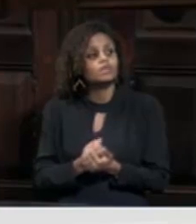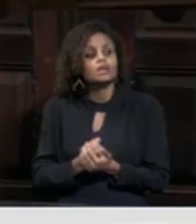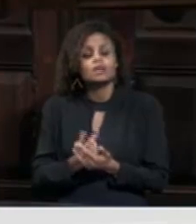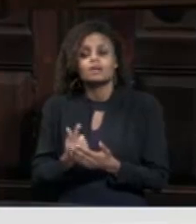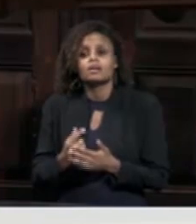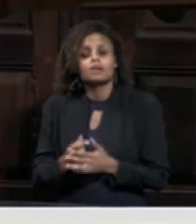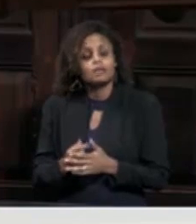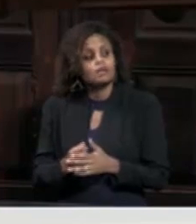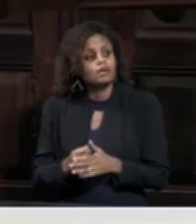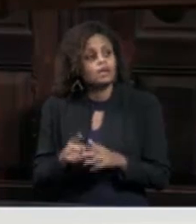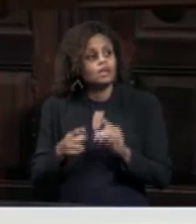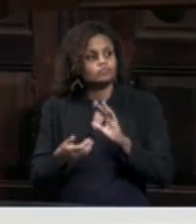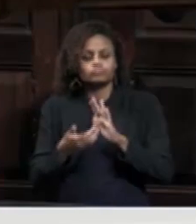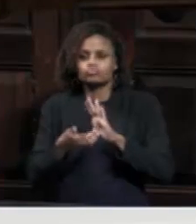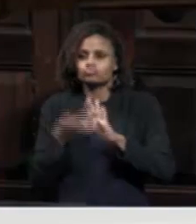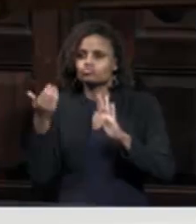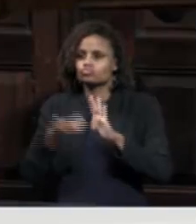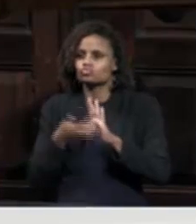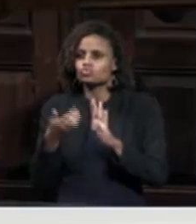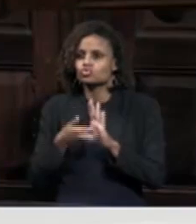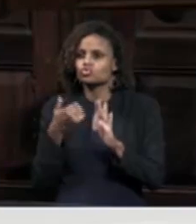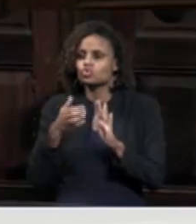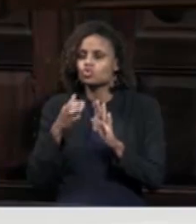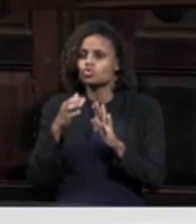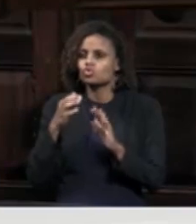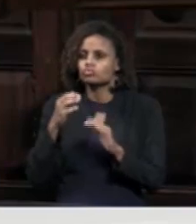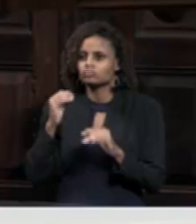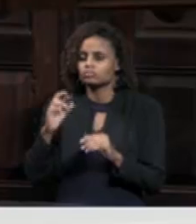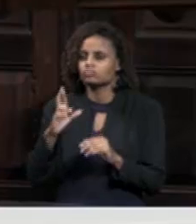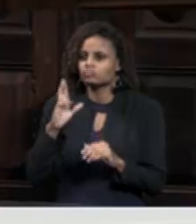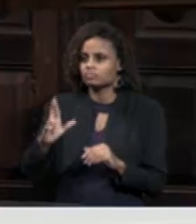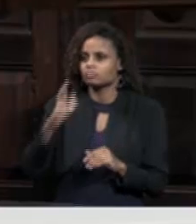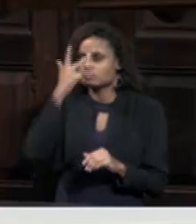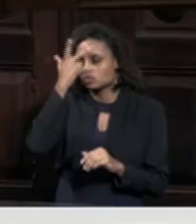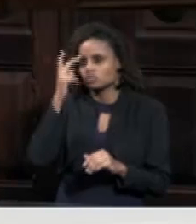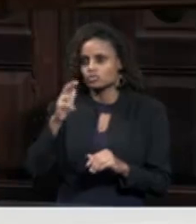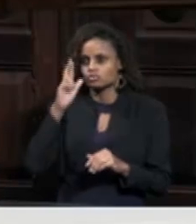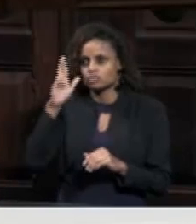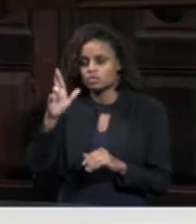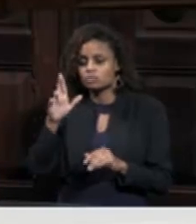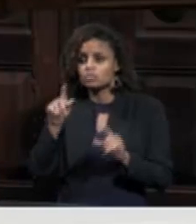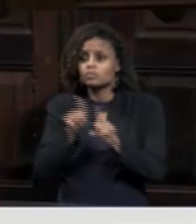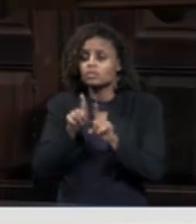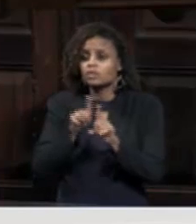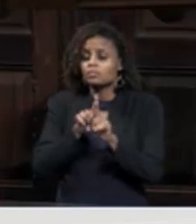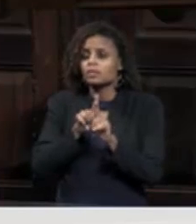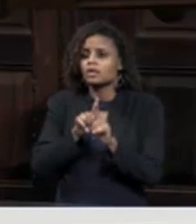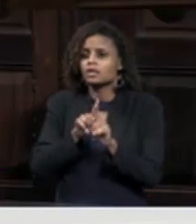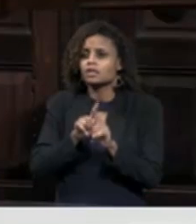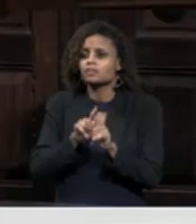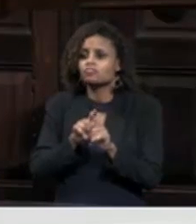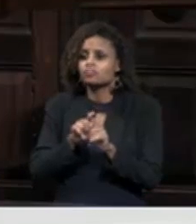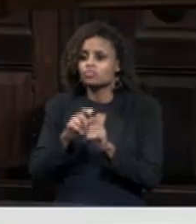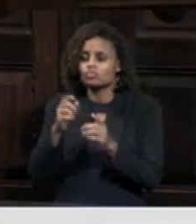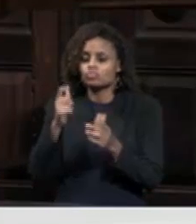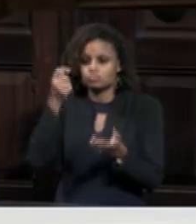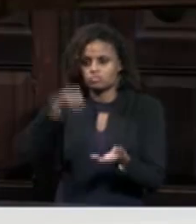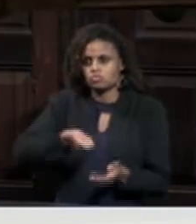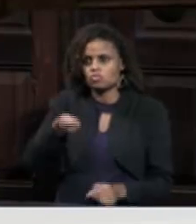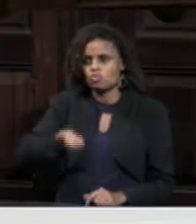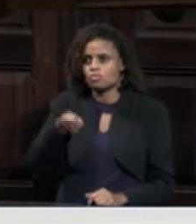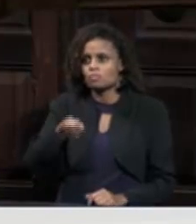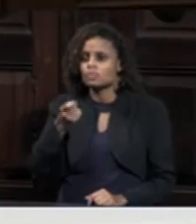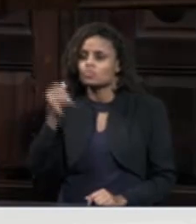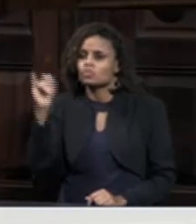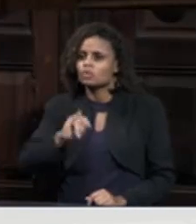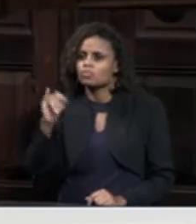carros e extorquir os cidadãos com taxas abusivas.